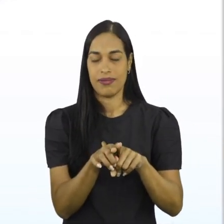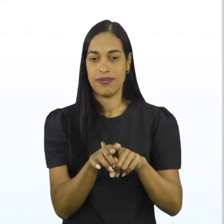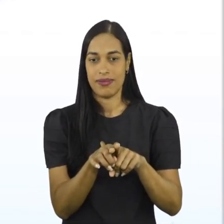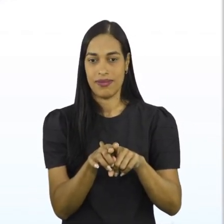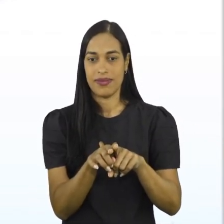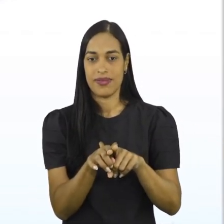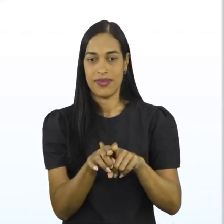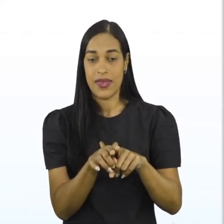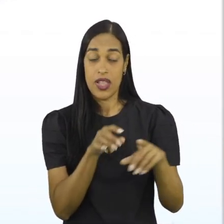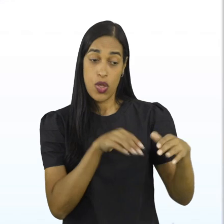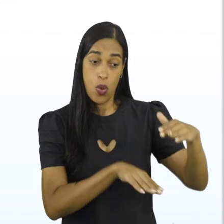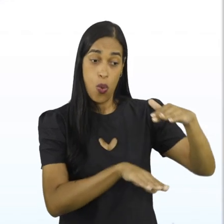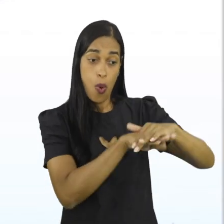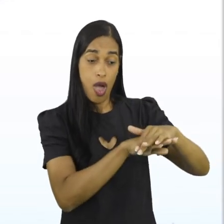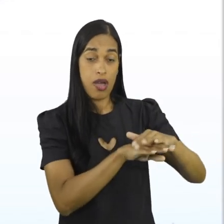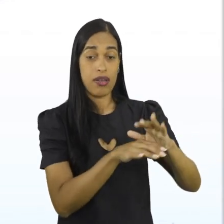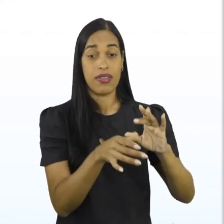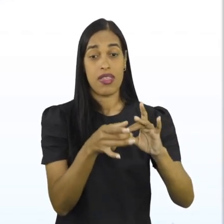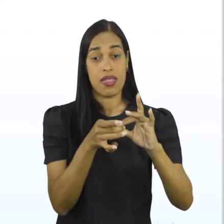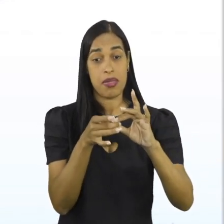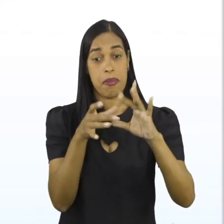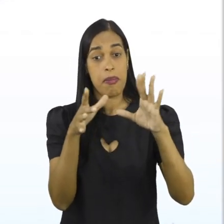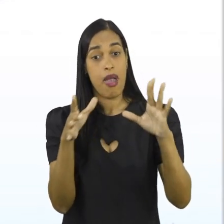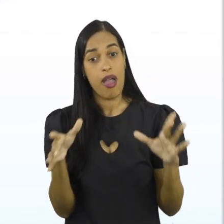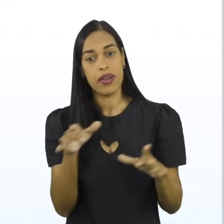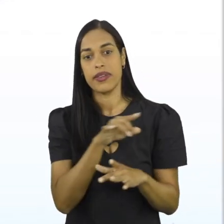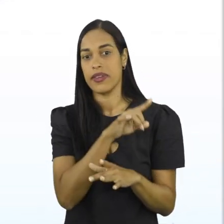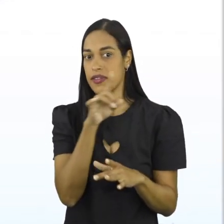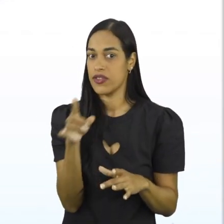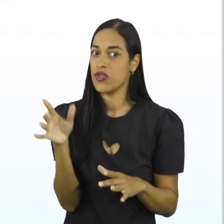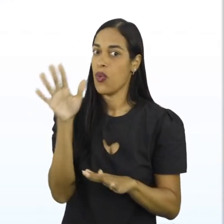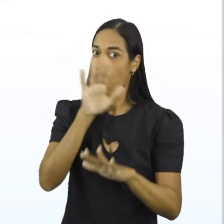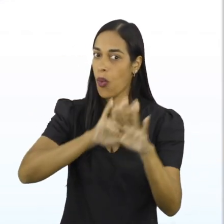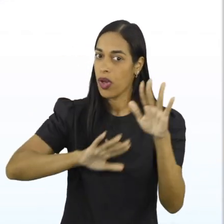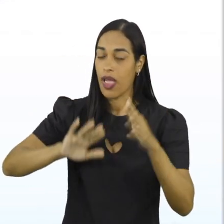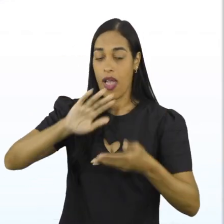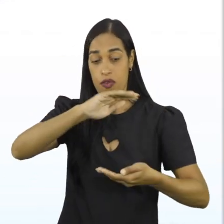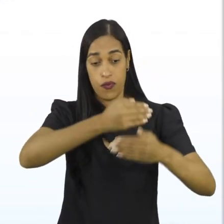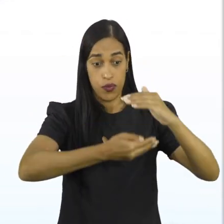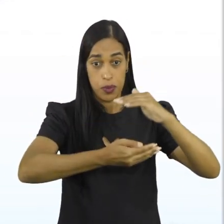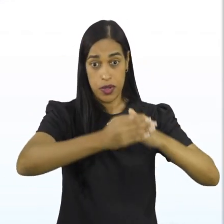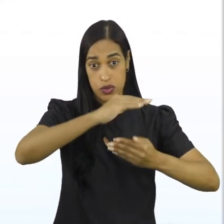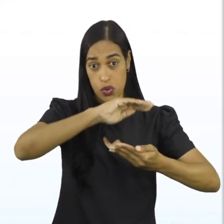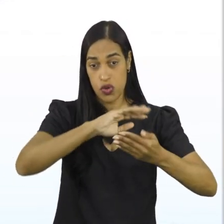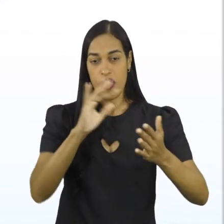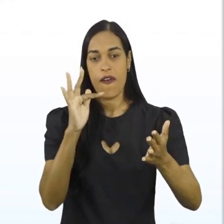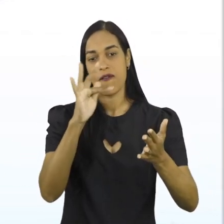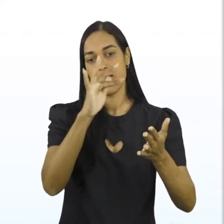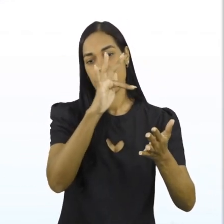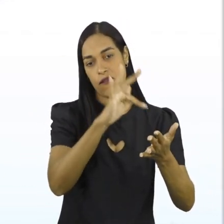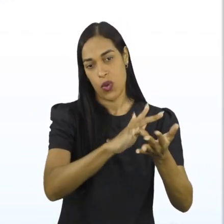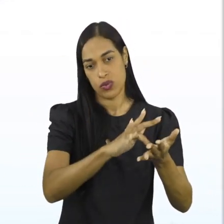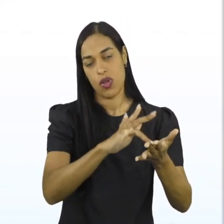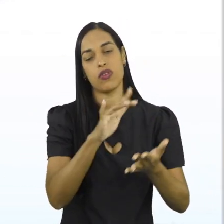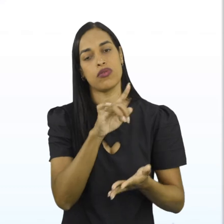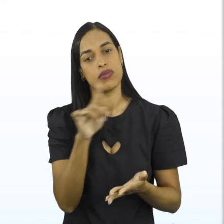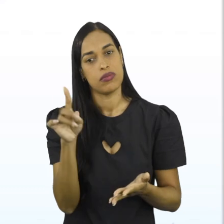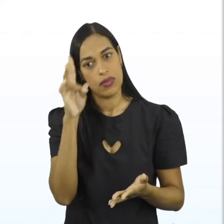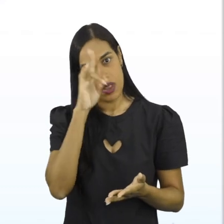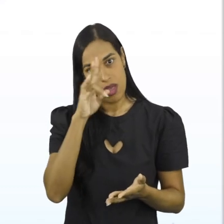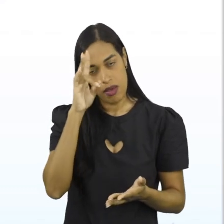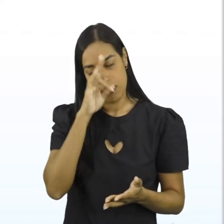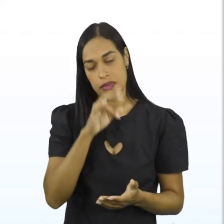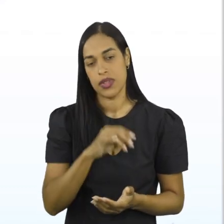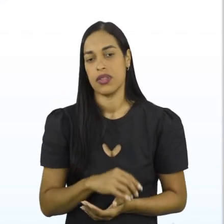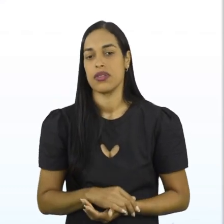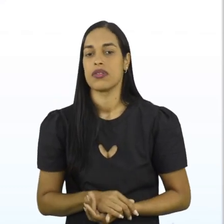Ele vai empacotar e libera substâncias, tomem cuidado com isso, o complexo de Golgi são essas funções, tá? Então essas são as duas primeiras. Depois dessas